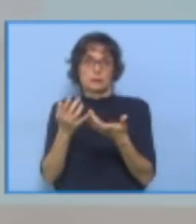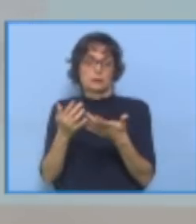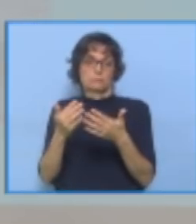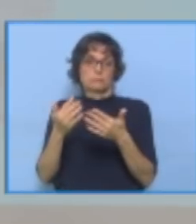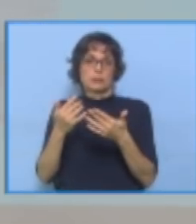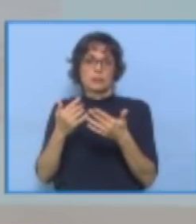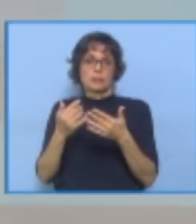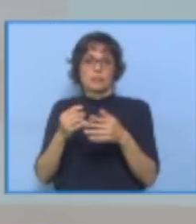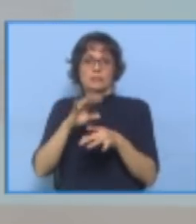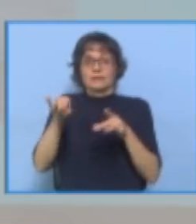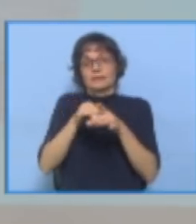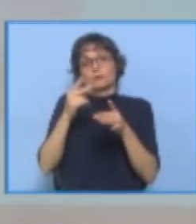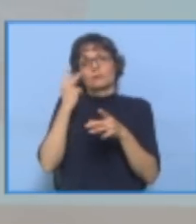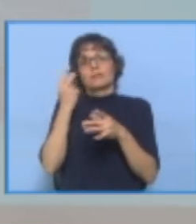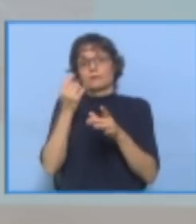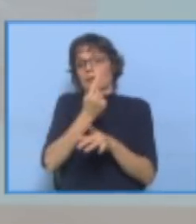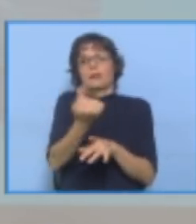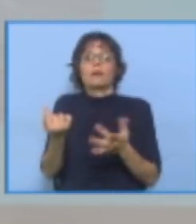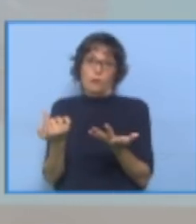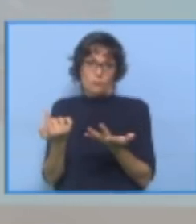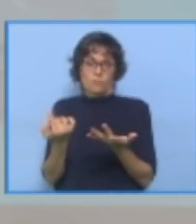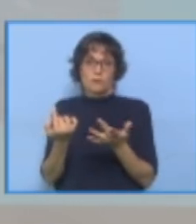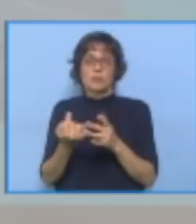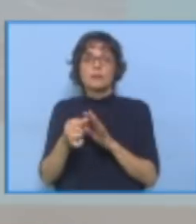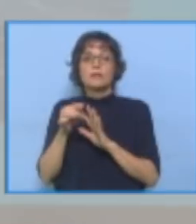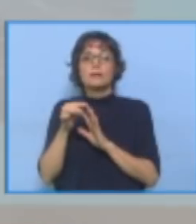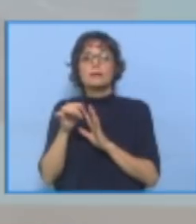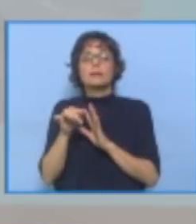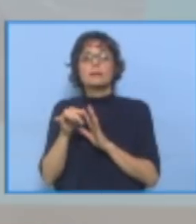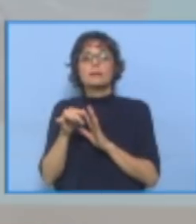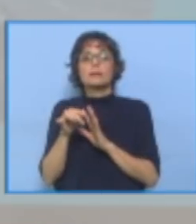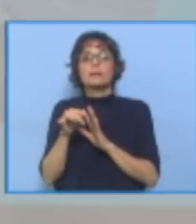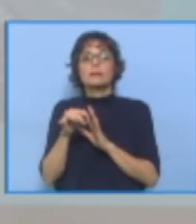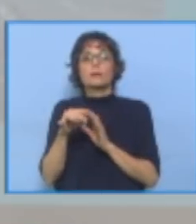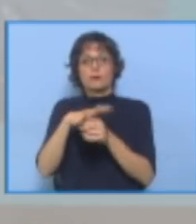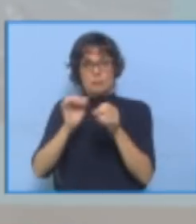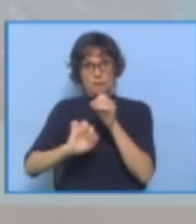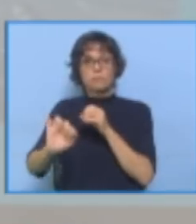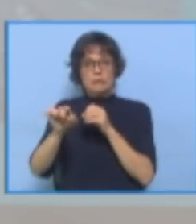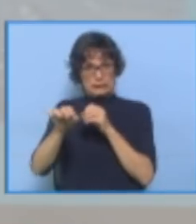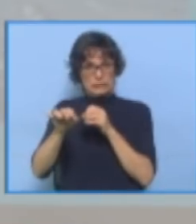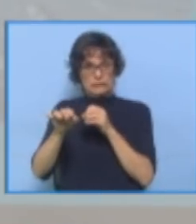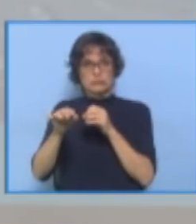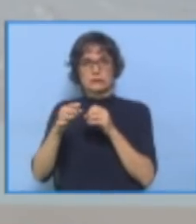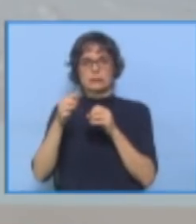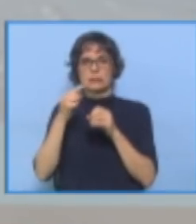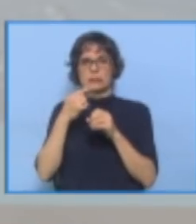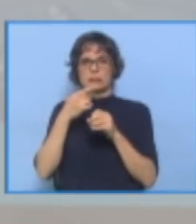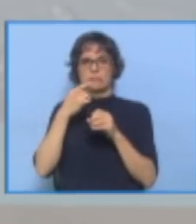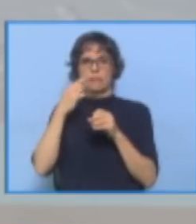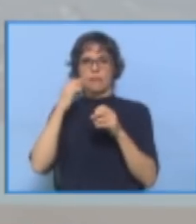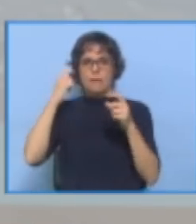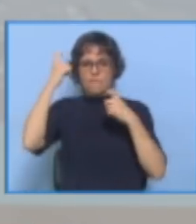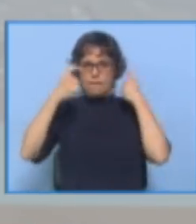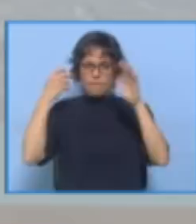é? É constituinte da vida, mas no caso dele, a questão que realmente o fez ir a fundo na reflexão foi